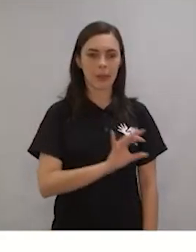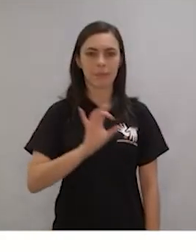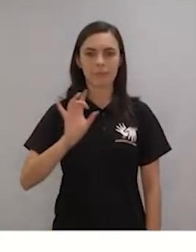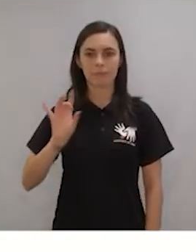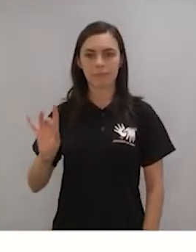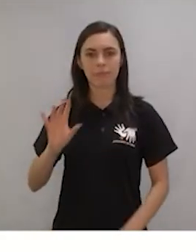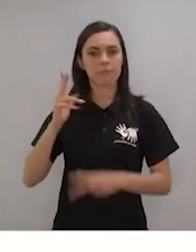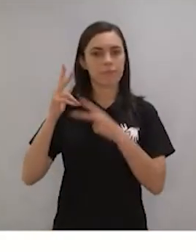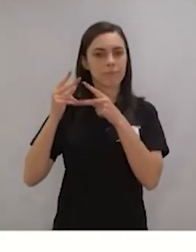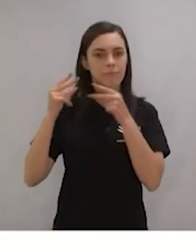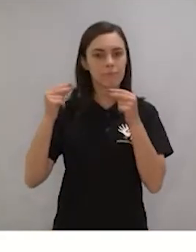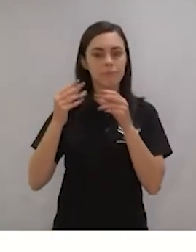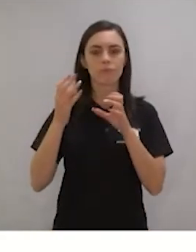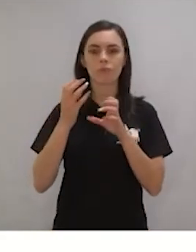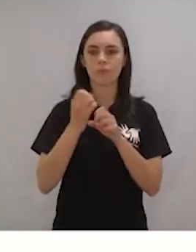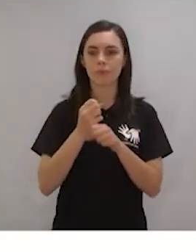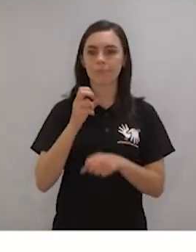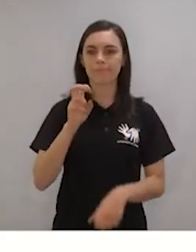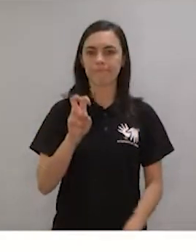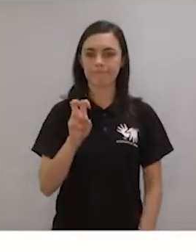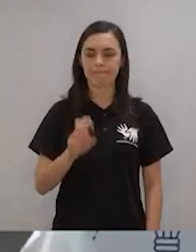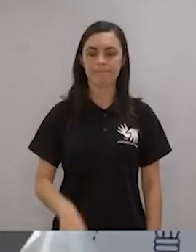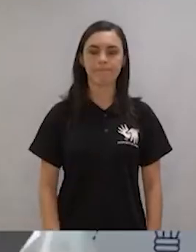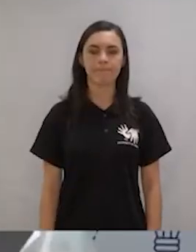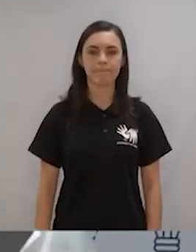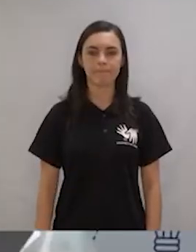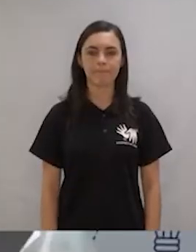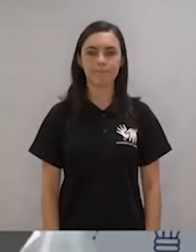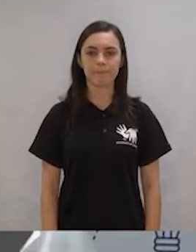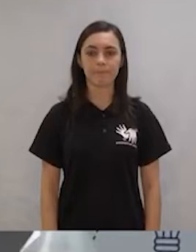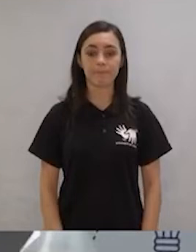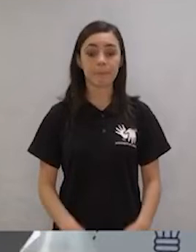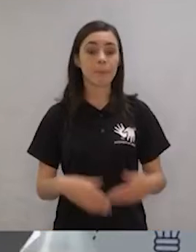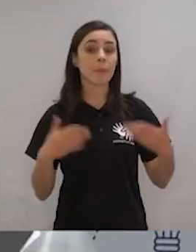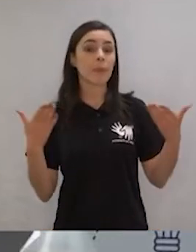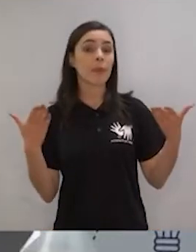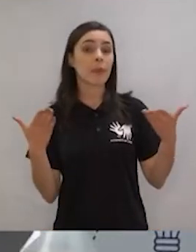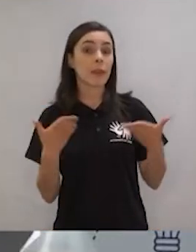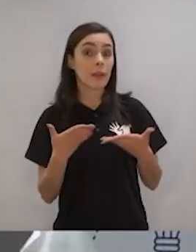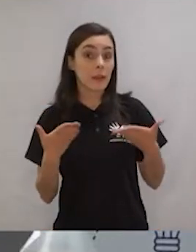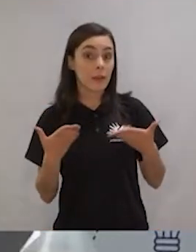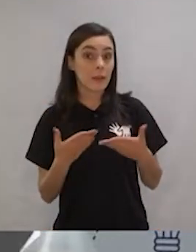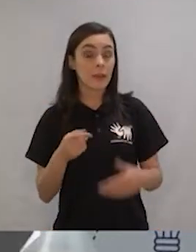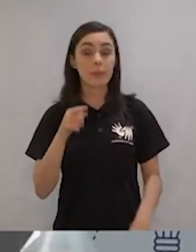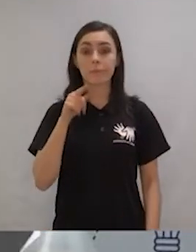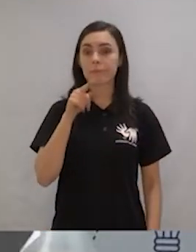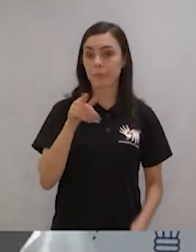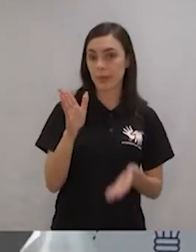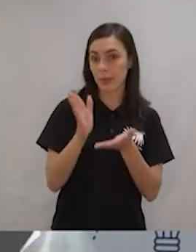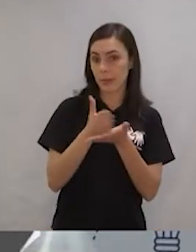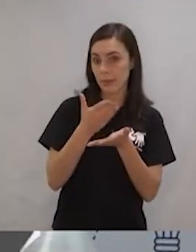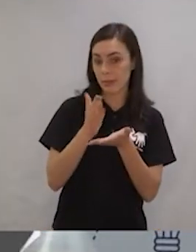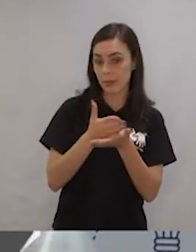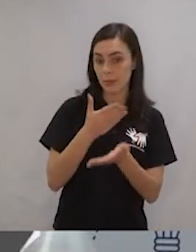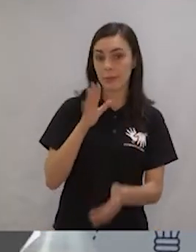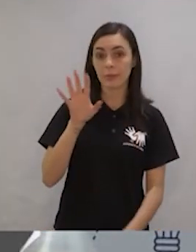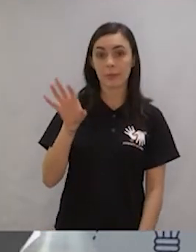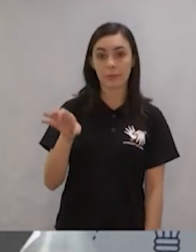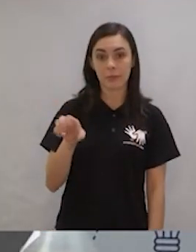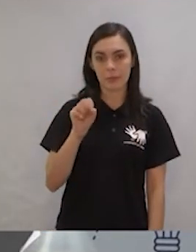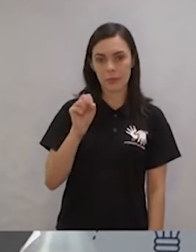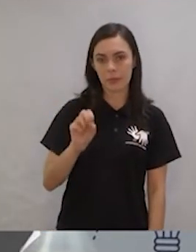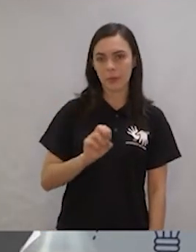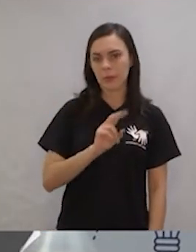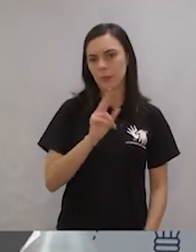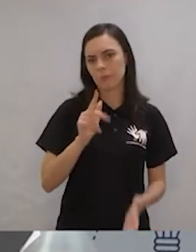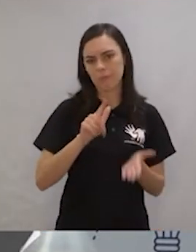uma ficou com 5 lacinhos de cabelo. Agora, vocês vão pegar o caderno de